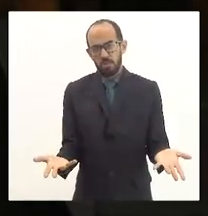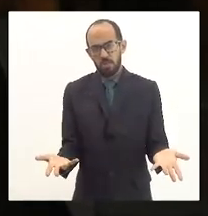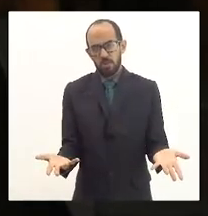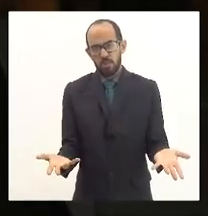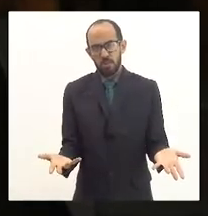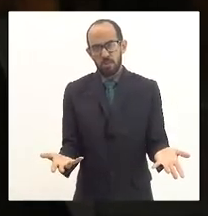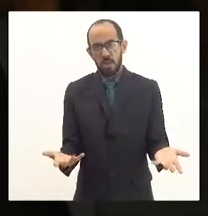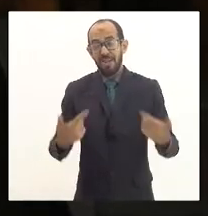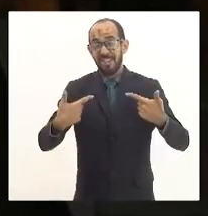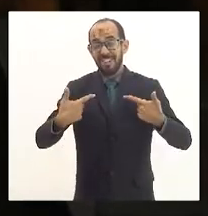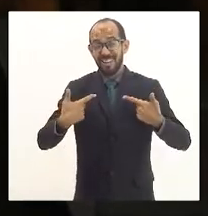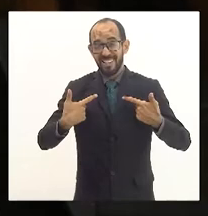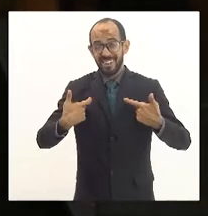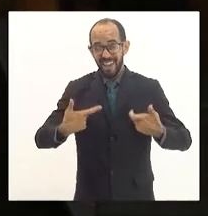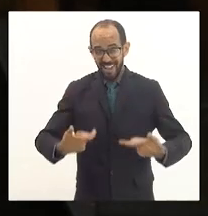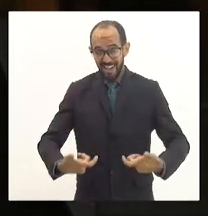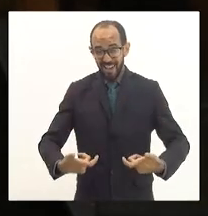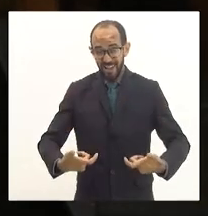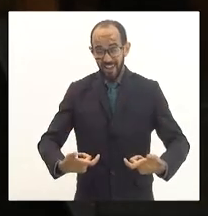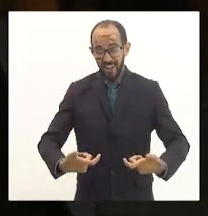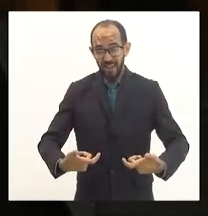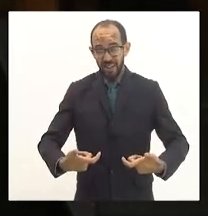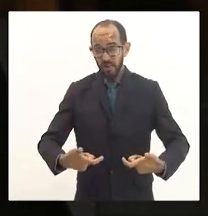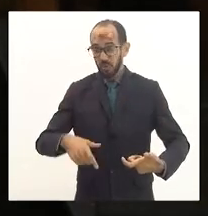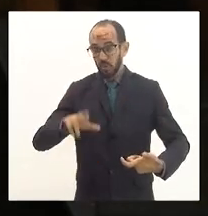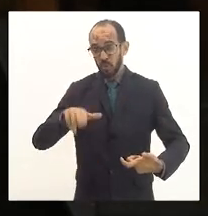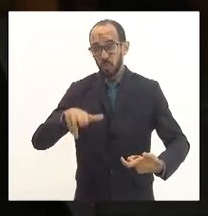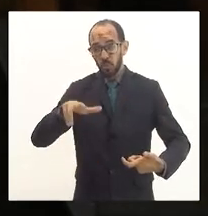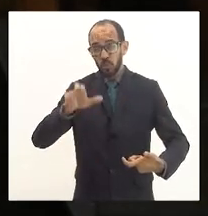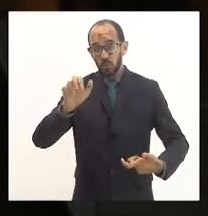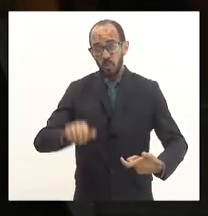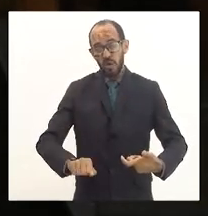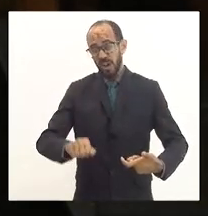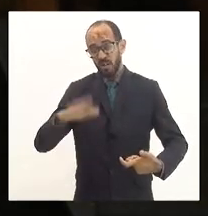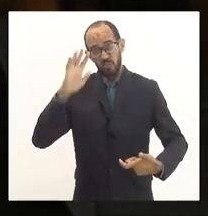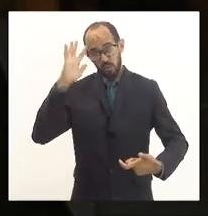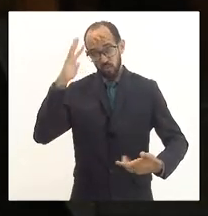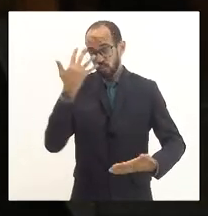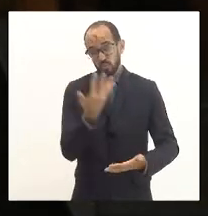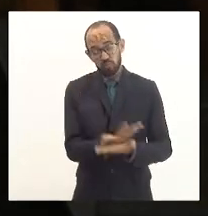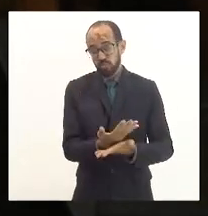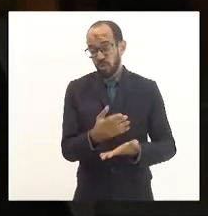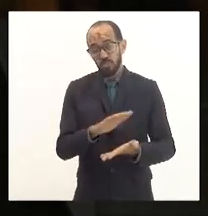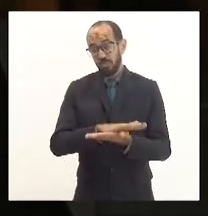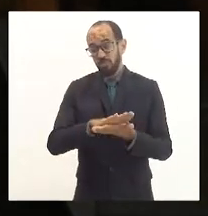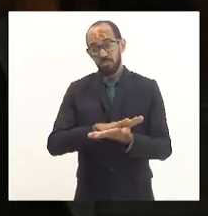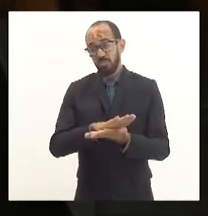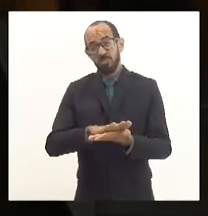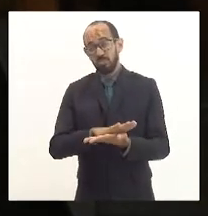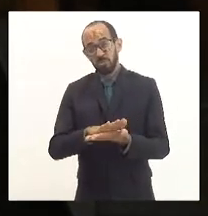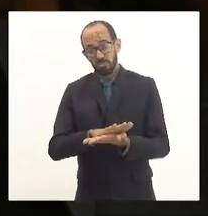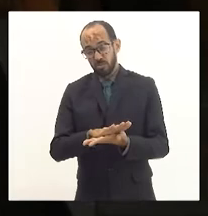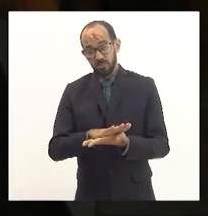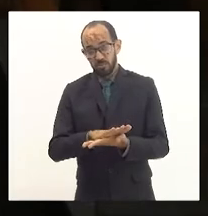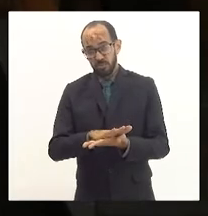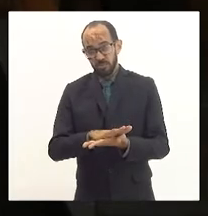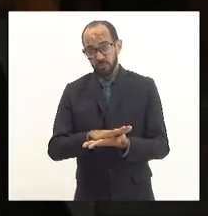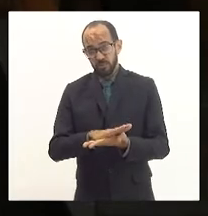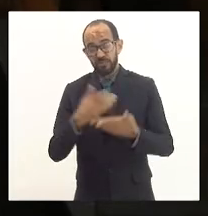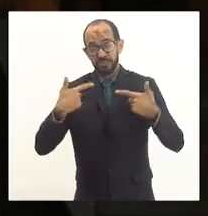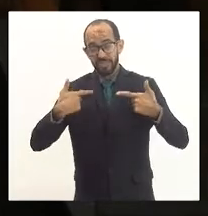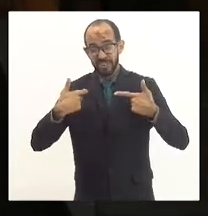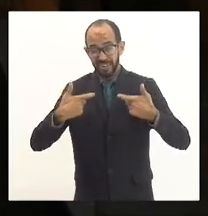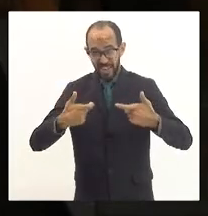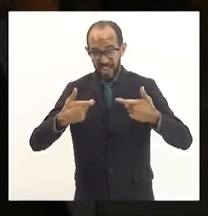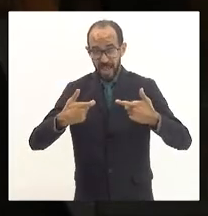a guerra e jamais foi solução para qualquer coisa guerra